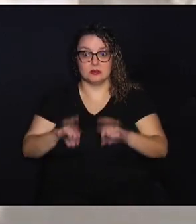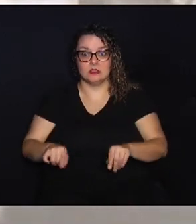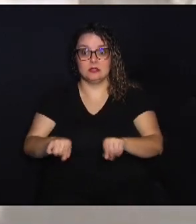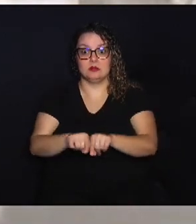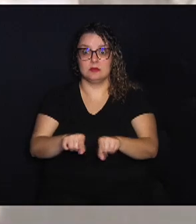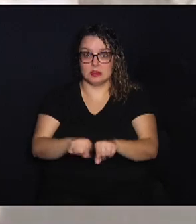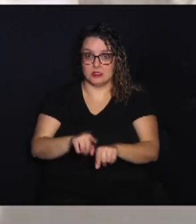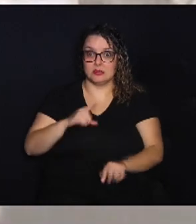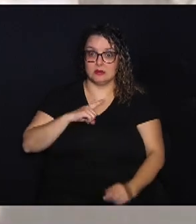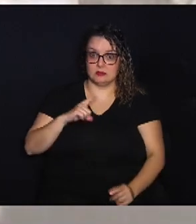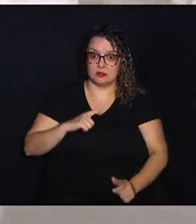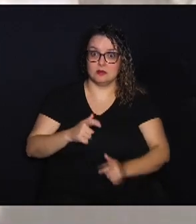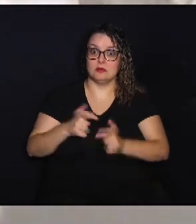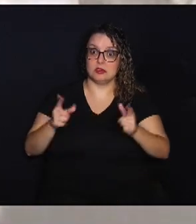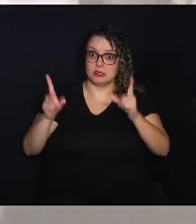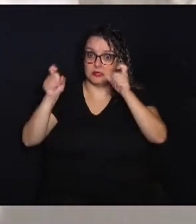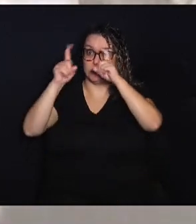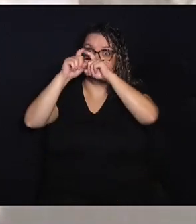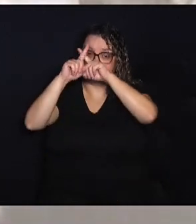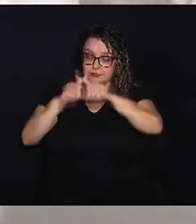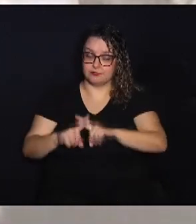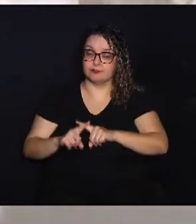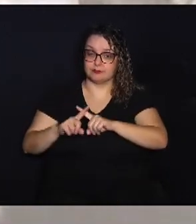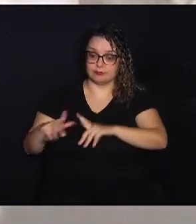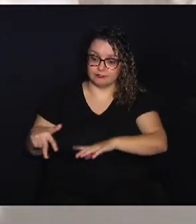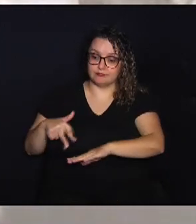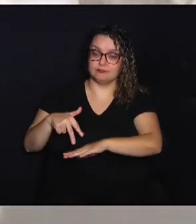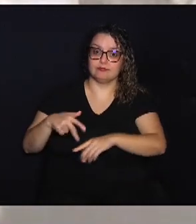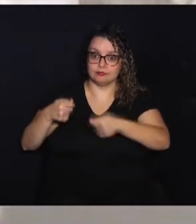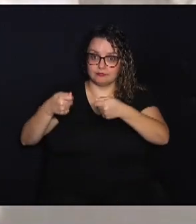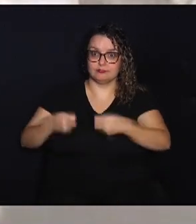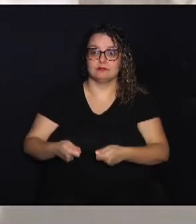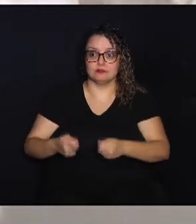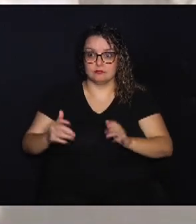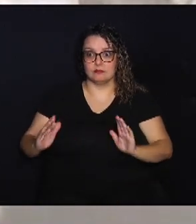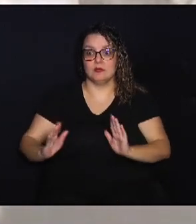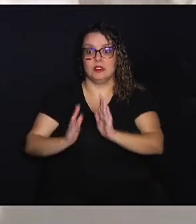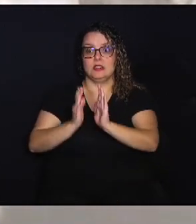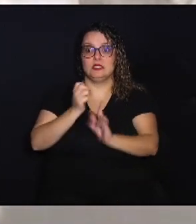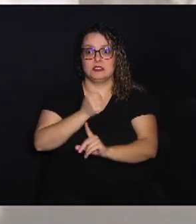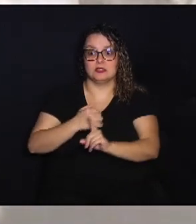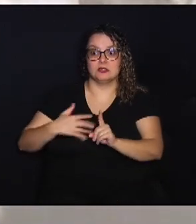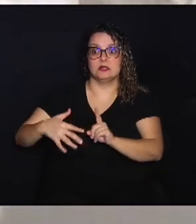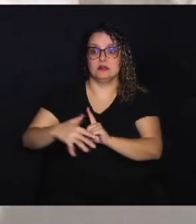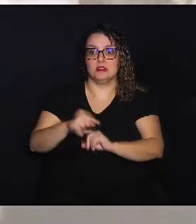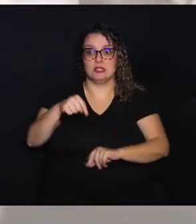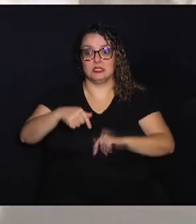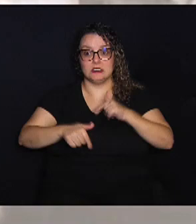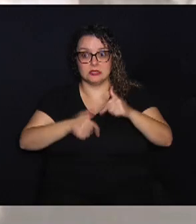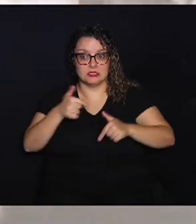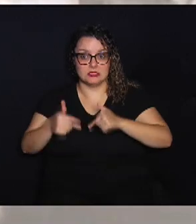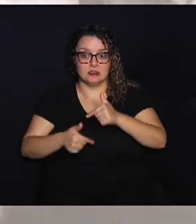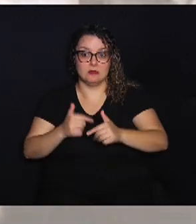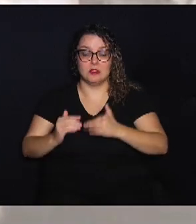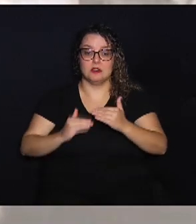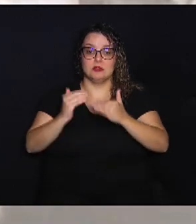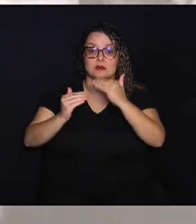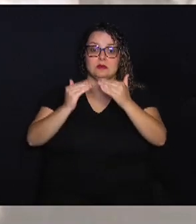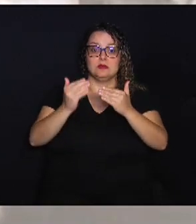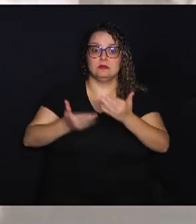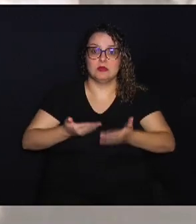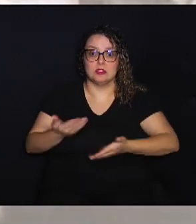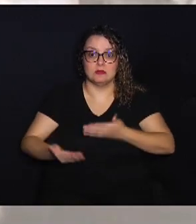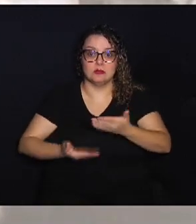aí grandes desafios para se colocar diante da sociedade. Olha, esse trabalho é desenvolvido pelo Serviço